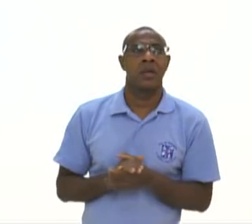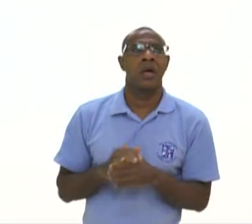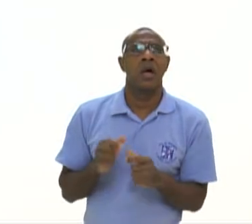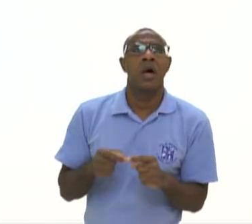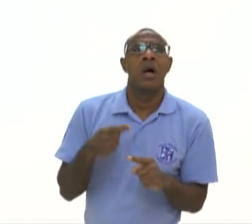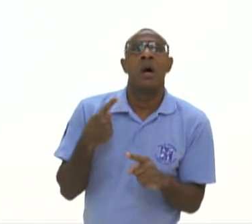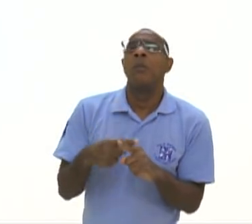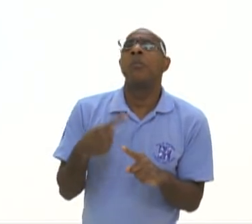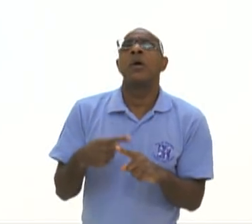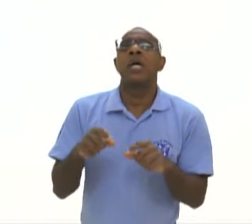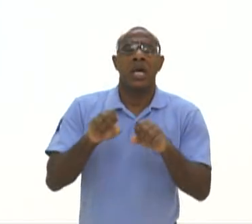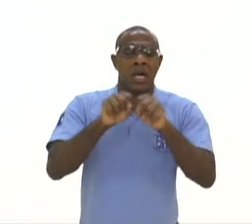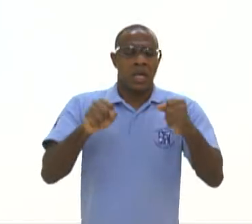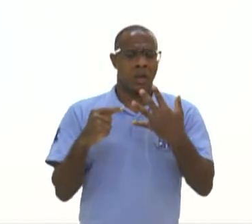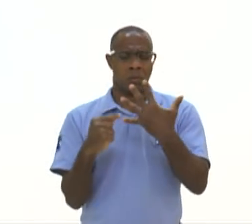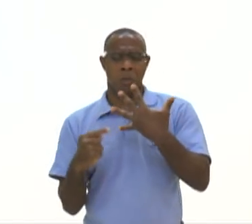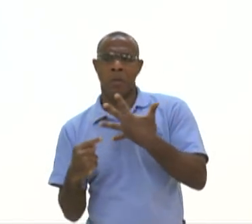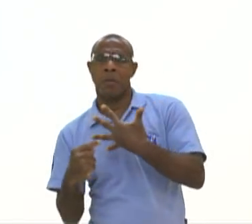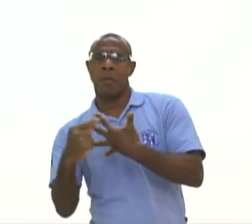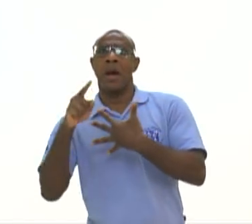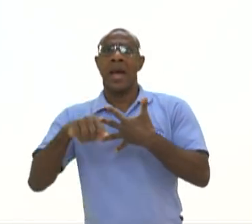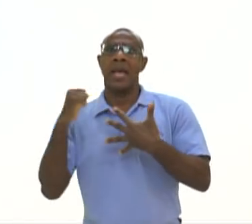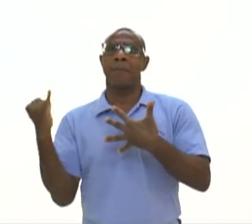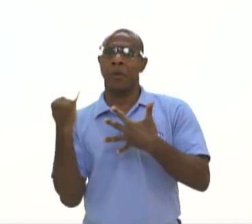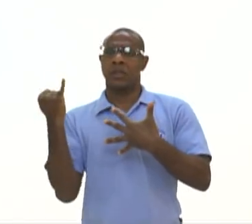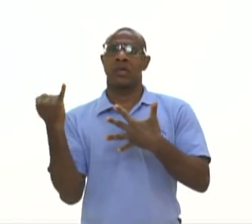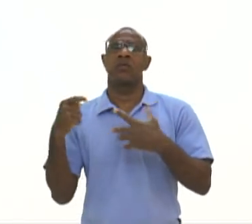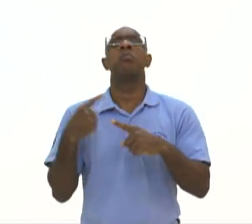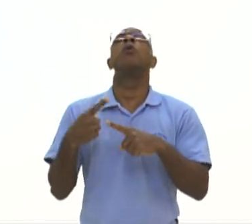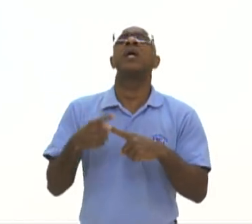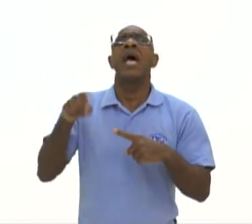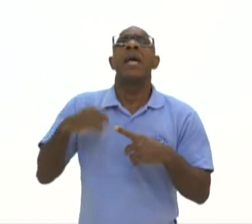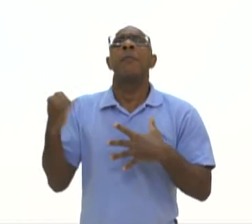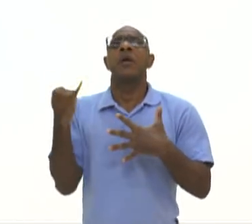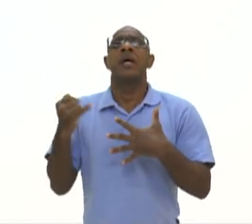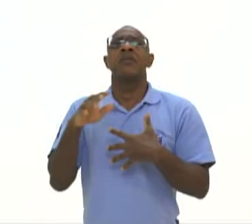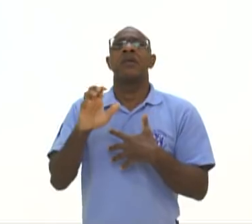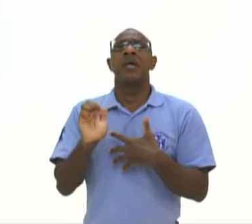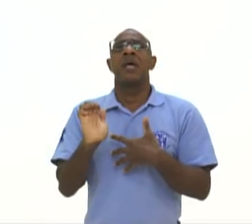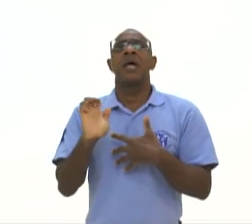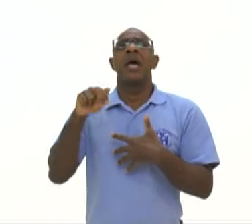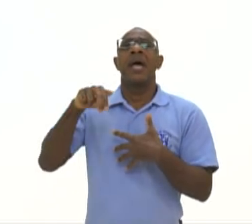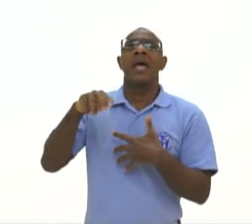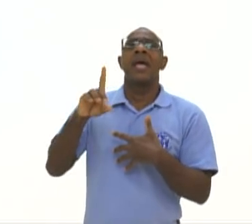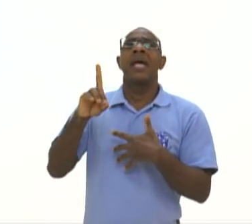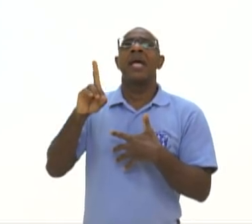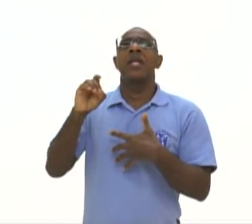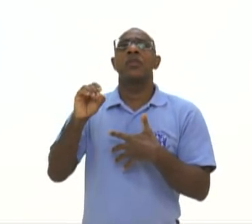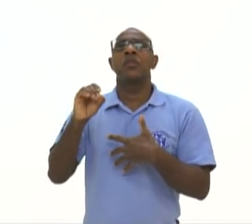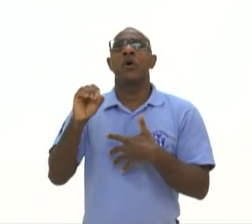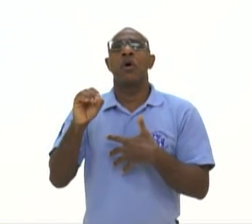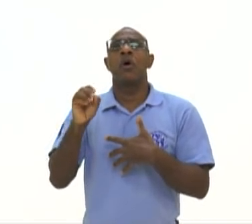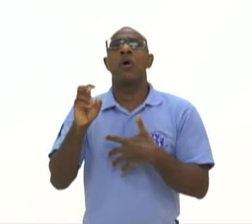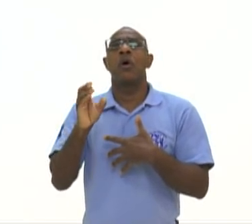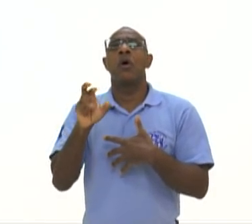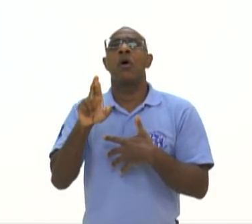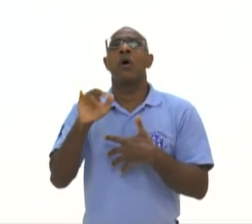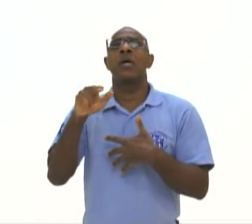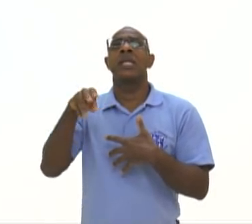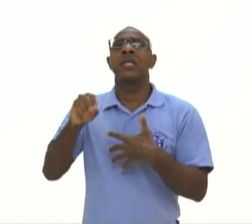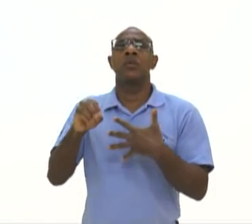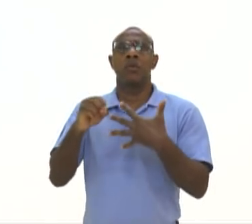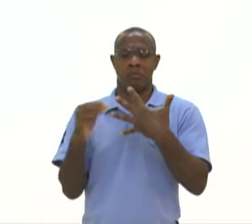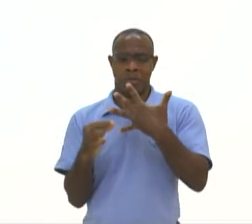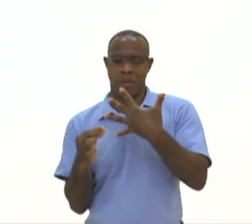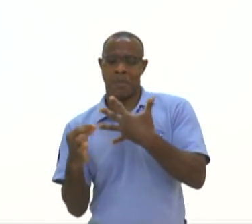que esse sistema é importante? Então, com base no que a gente viu até aqui, com as suas palavras, por que que você acha que esses hormônios